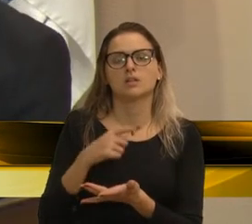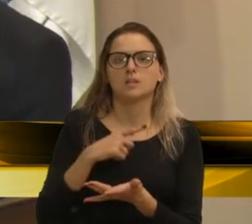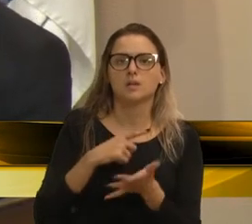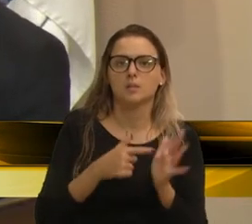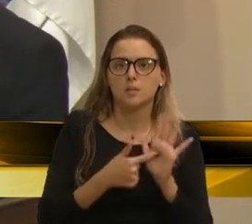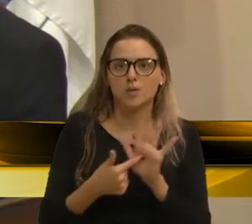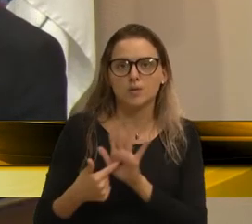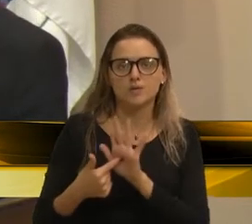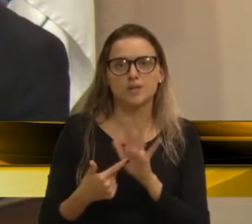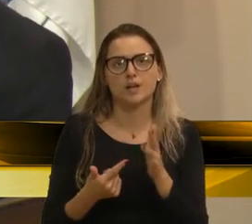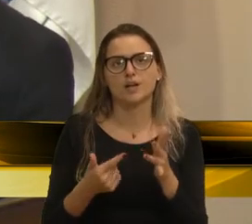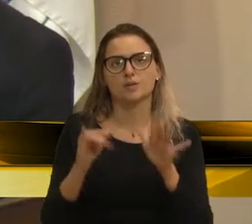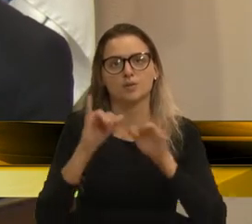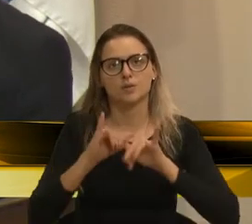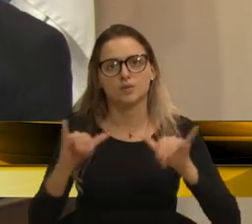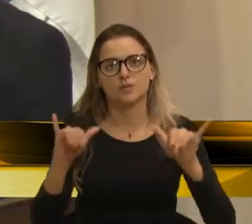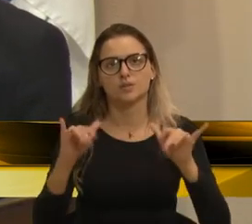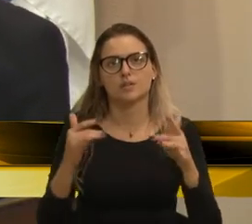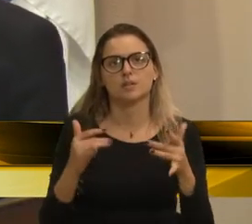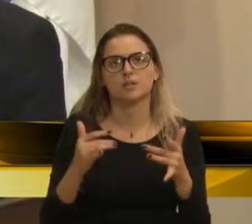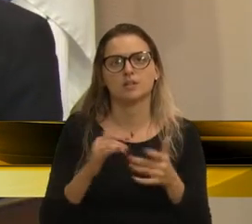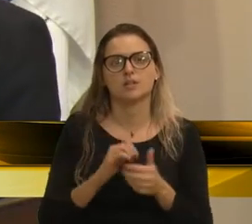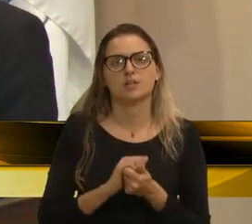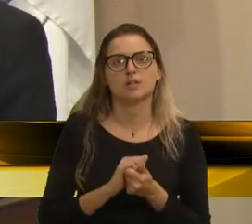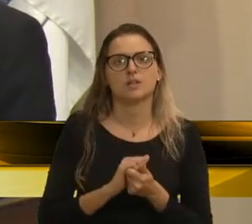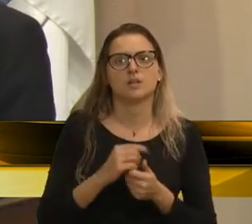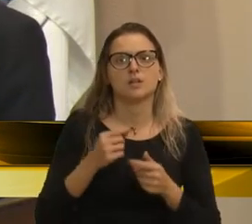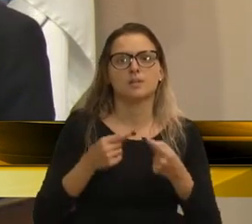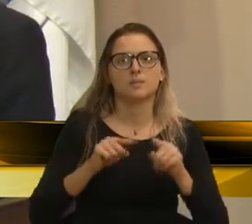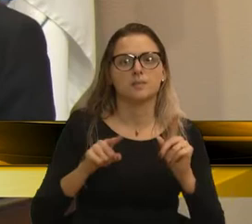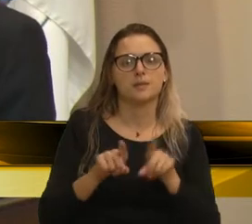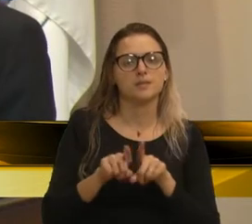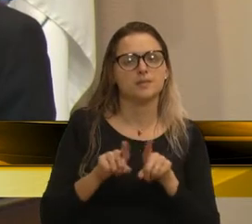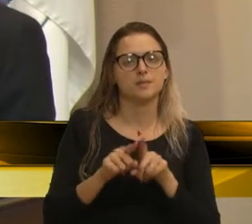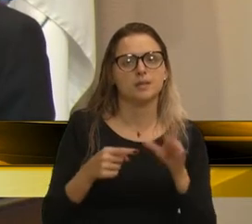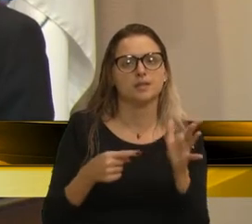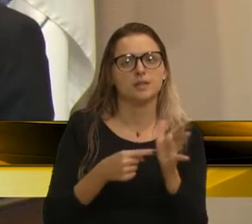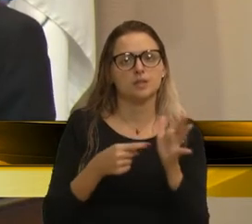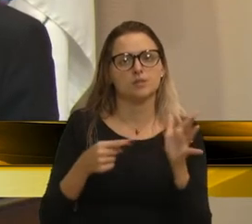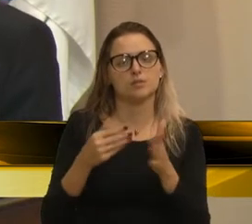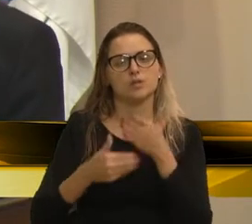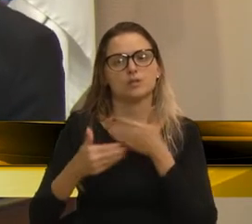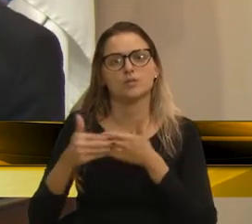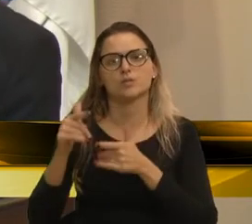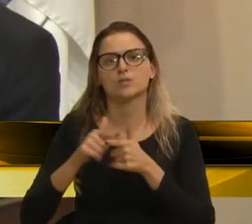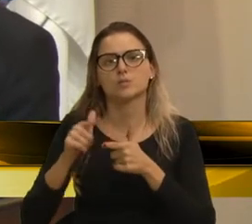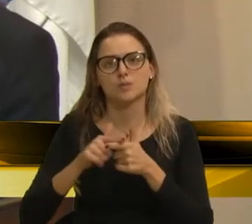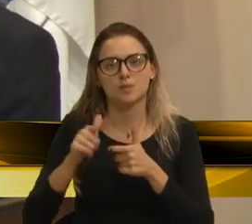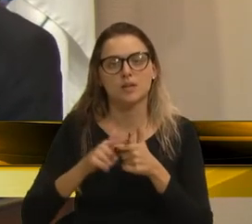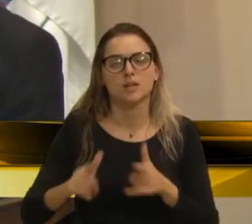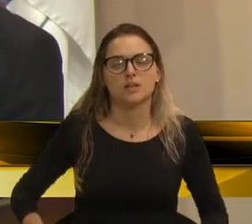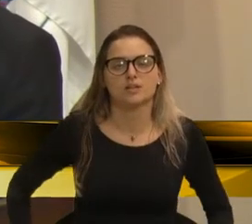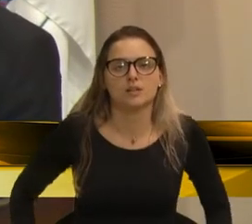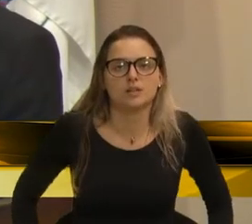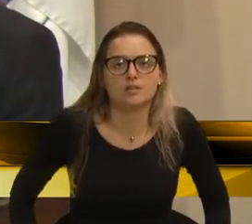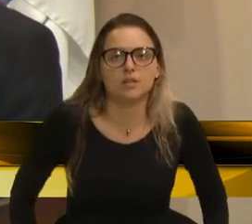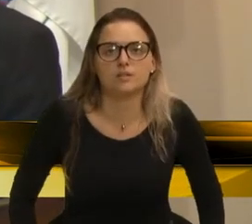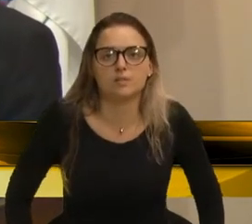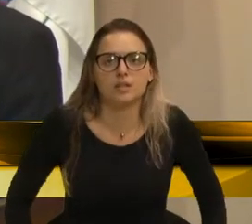de anunciar caminhos, mas também denunciar os problemas que a cidade tem, sempre no sentido de colaborar, no sentido